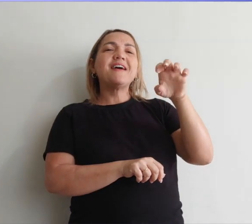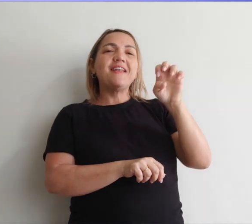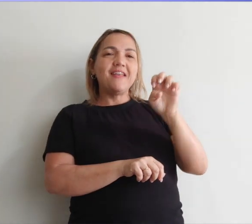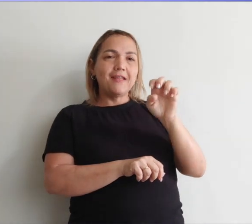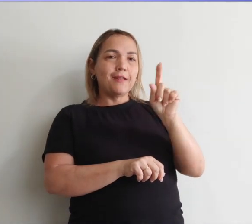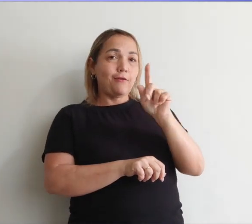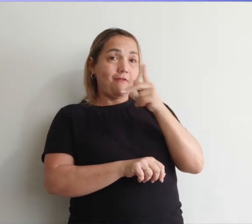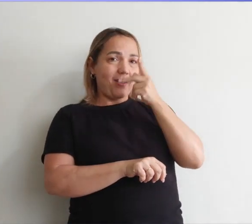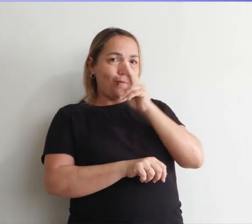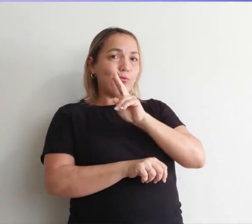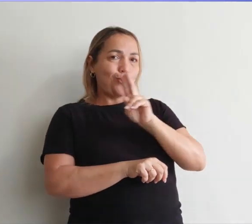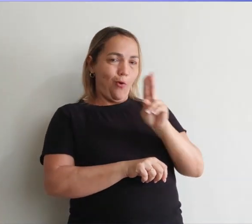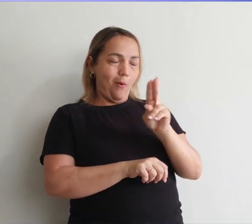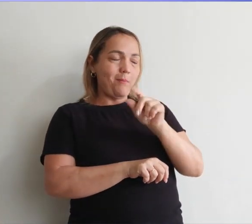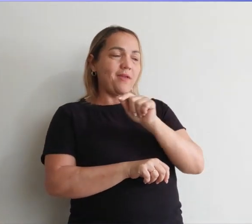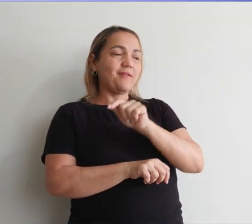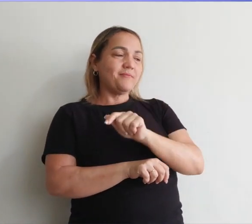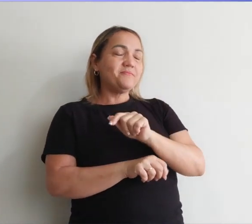aqui.